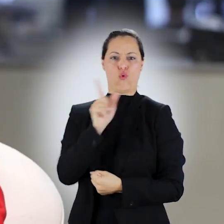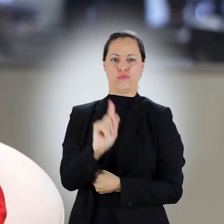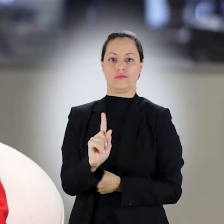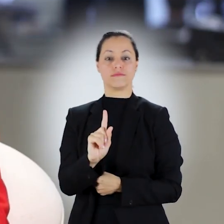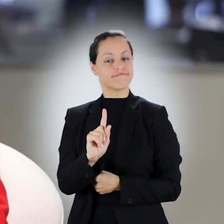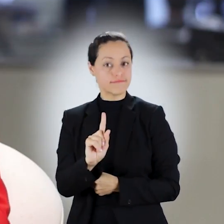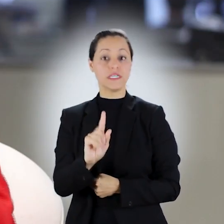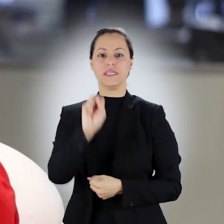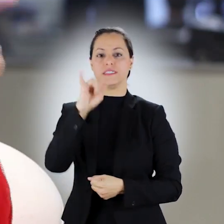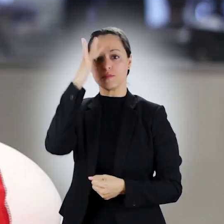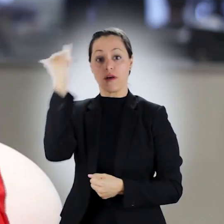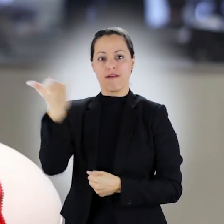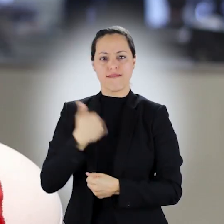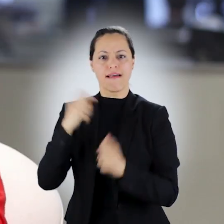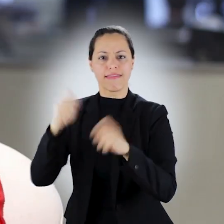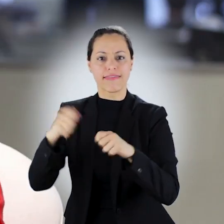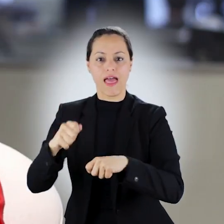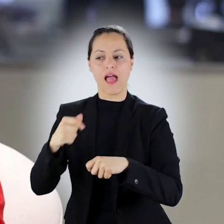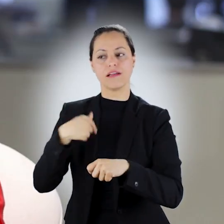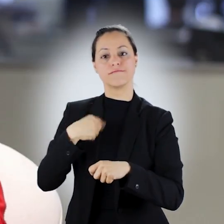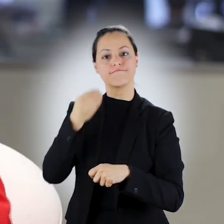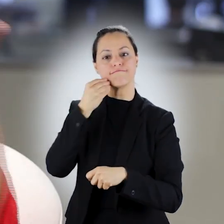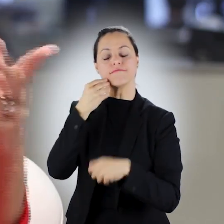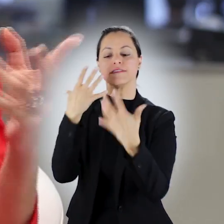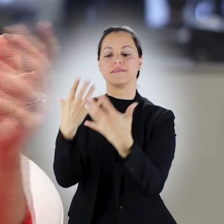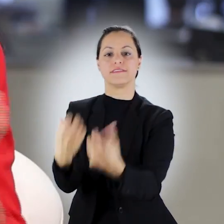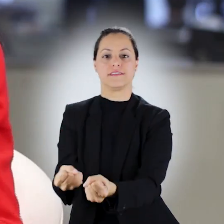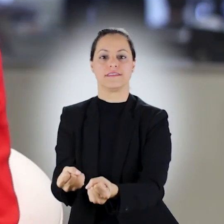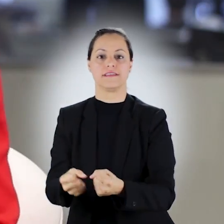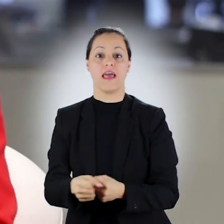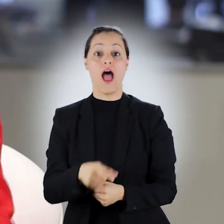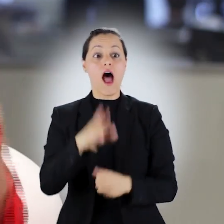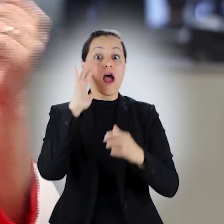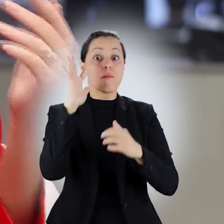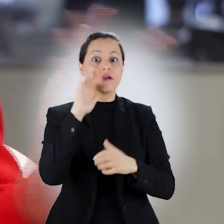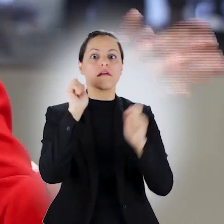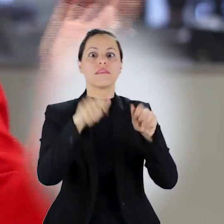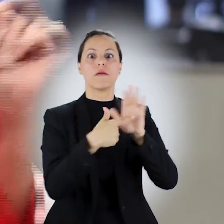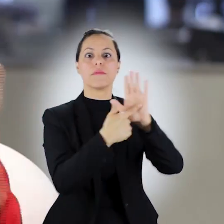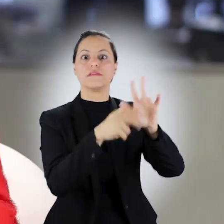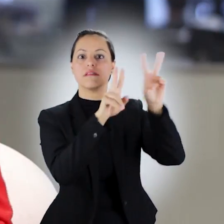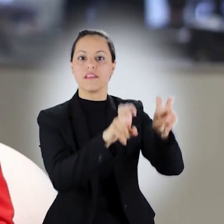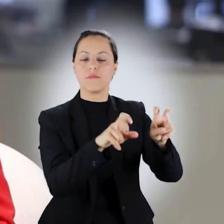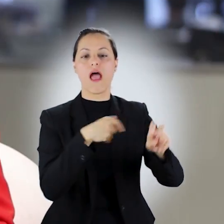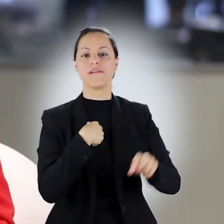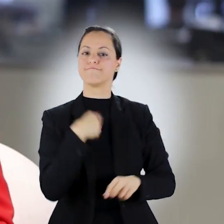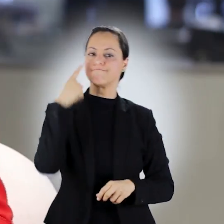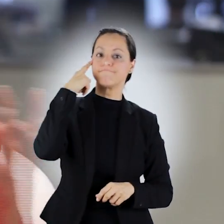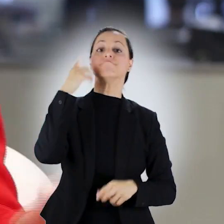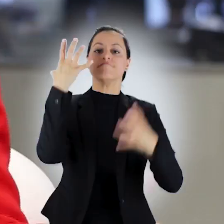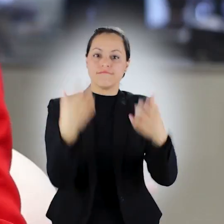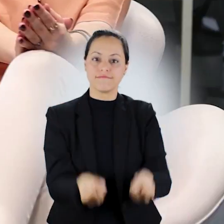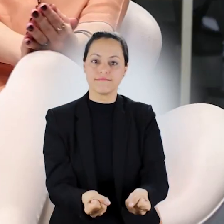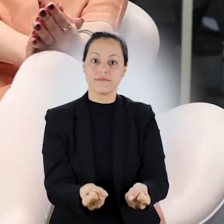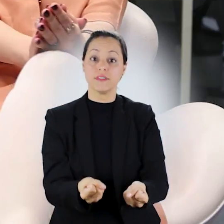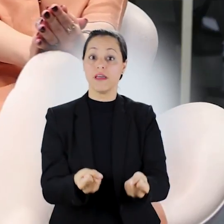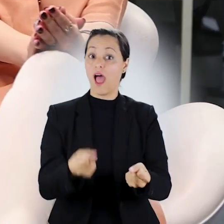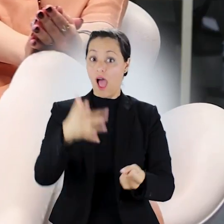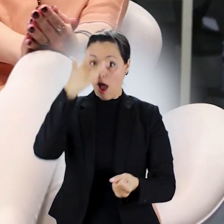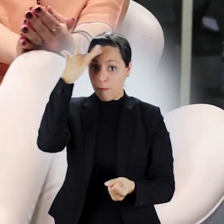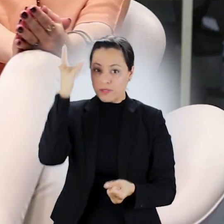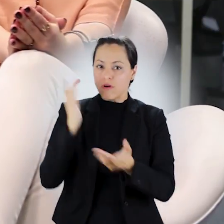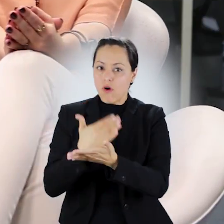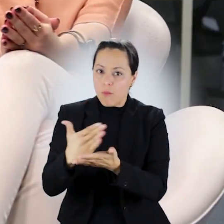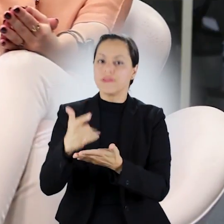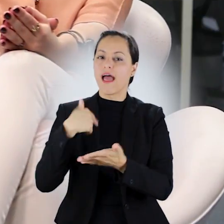falou assim para mim, ah, você leva jeito para isso, você topa fazer um teste? Topo. Ah, eu imaginei você ancorando isso. Você quer? Quero.